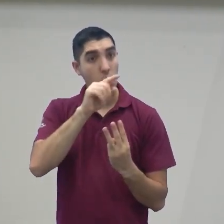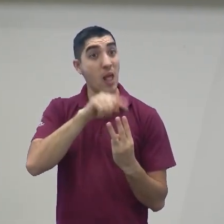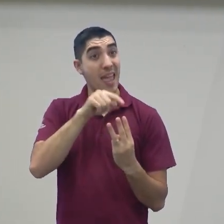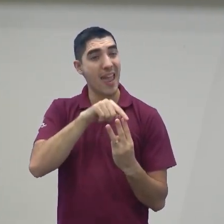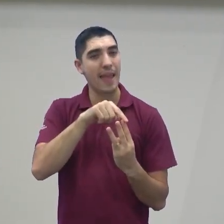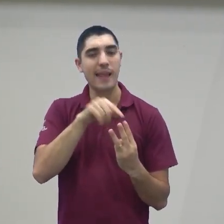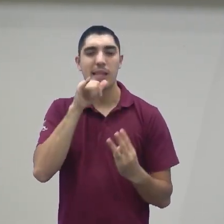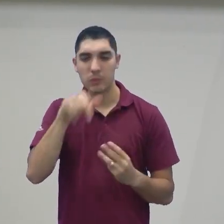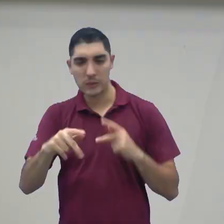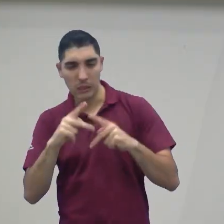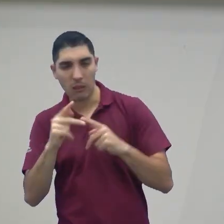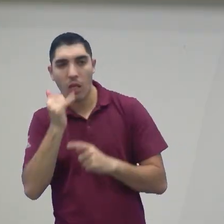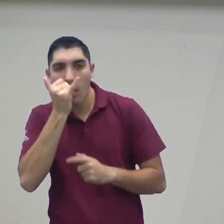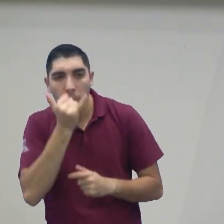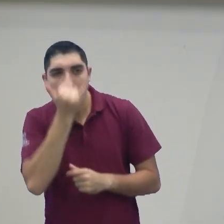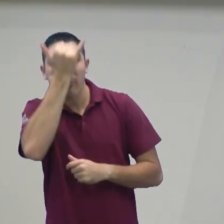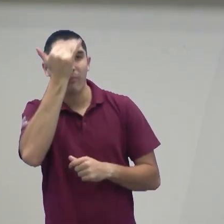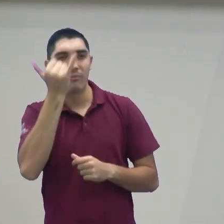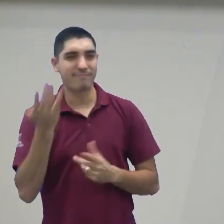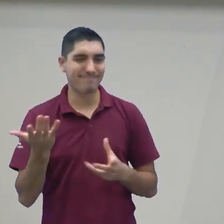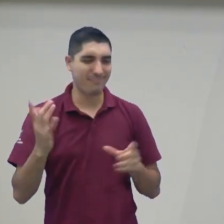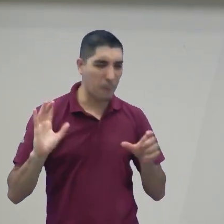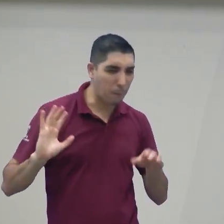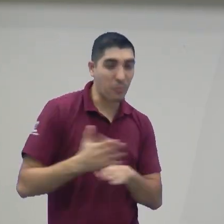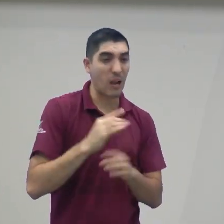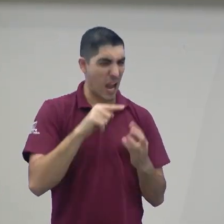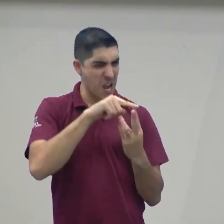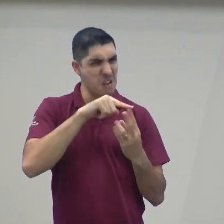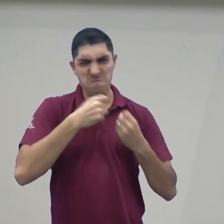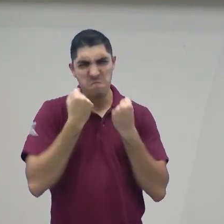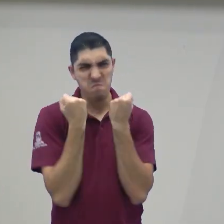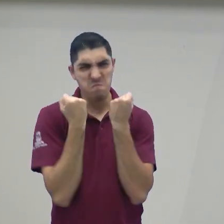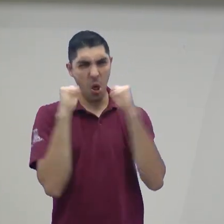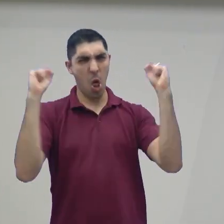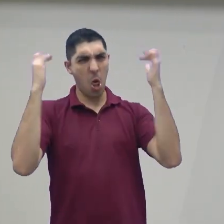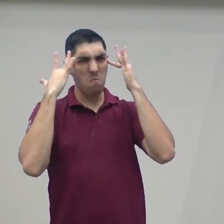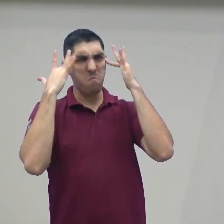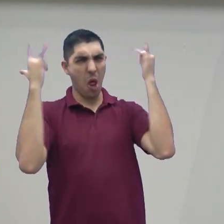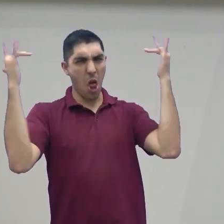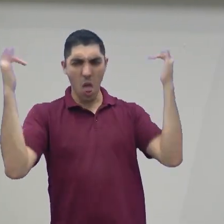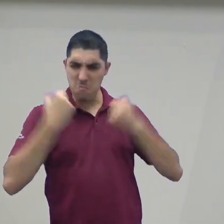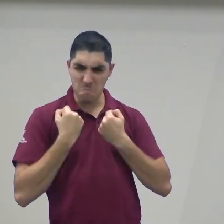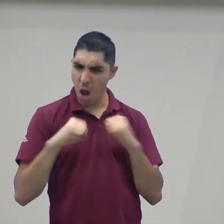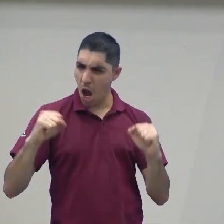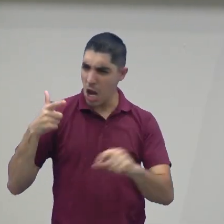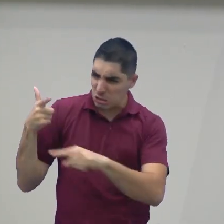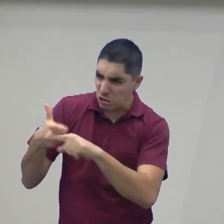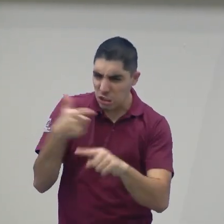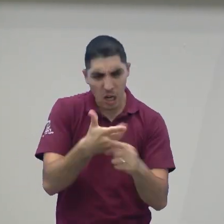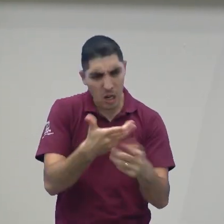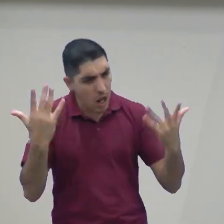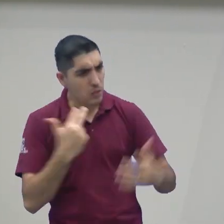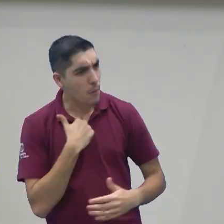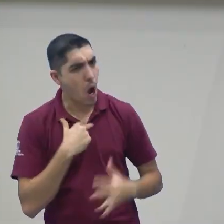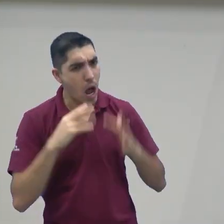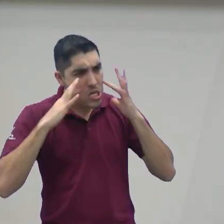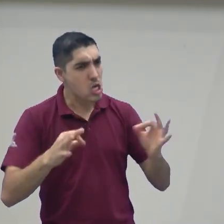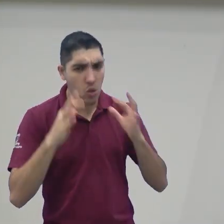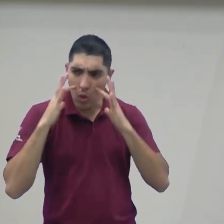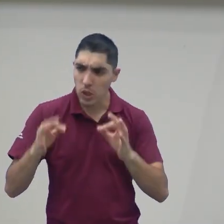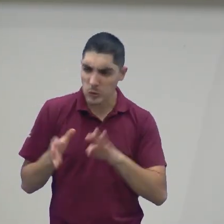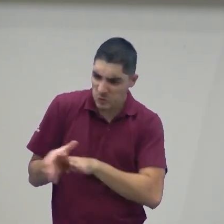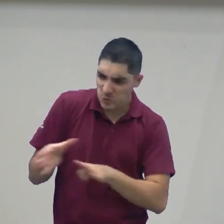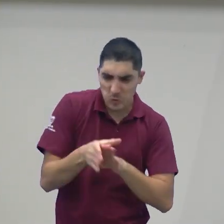lá orientando a equipe, liderando dentro de quadra. Eu acho que isso fez diferença, né? Não somente uma